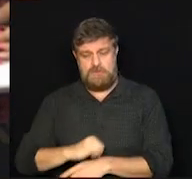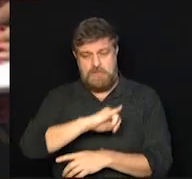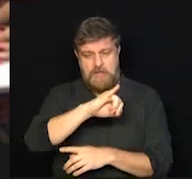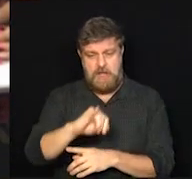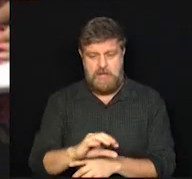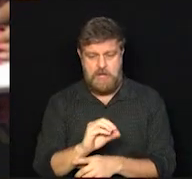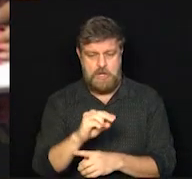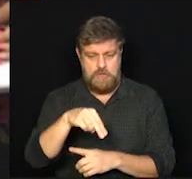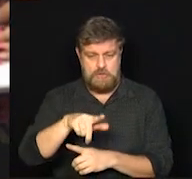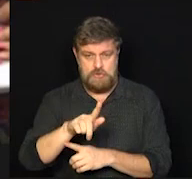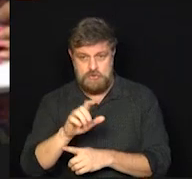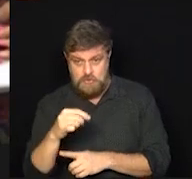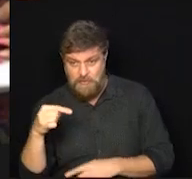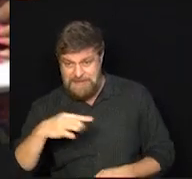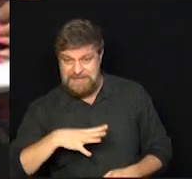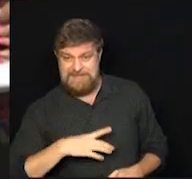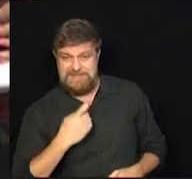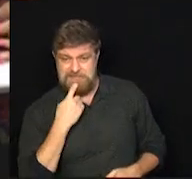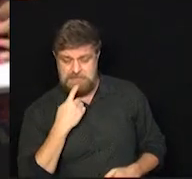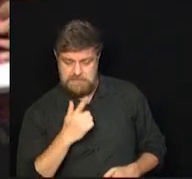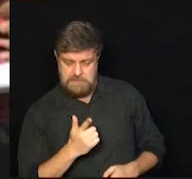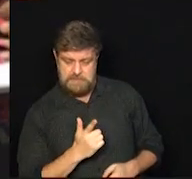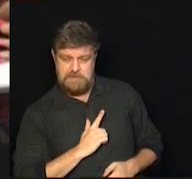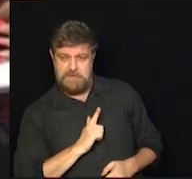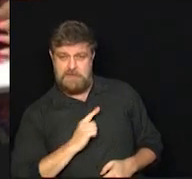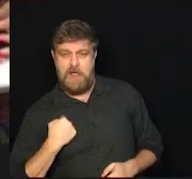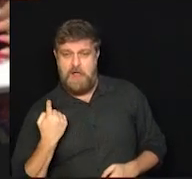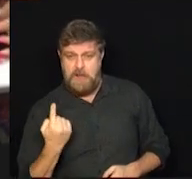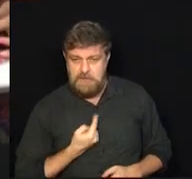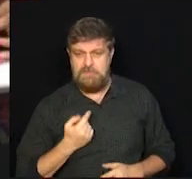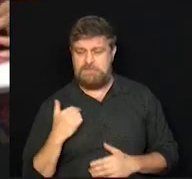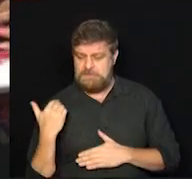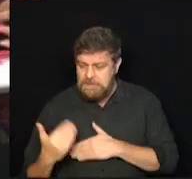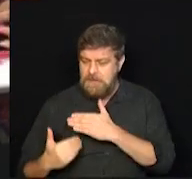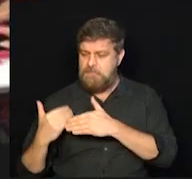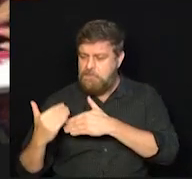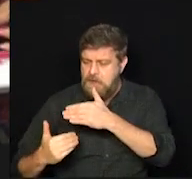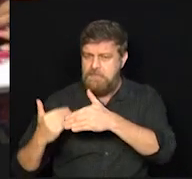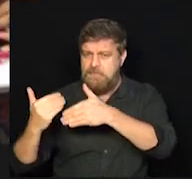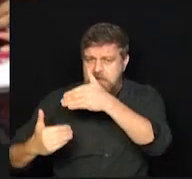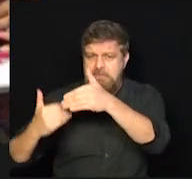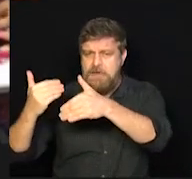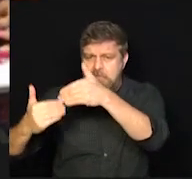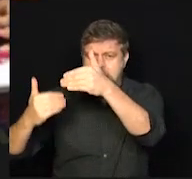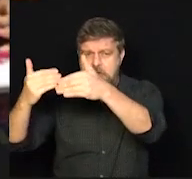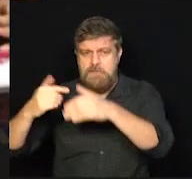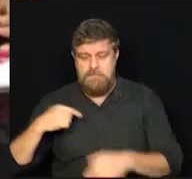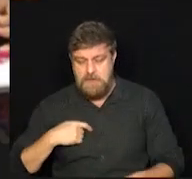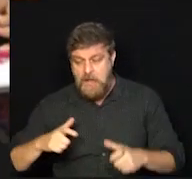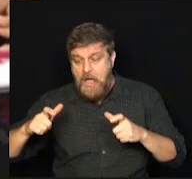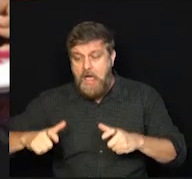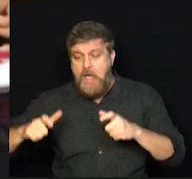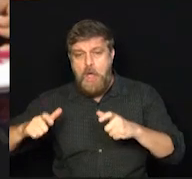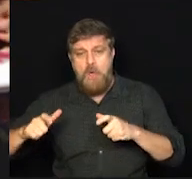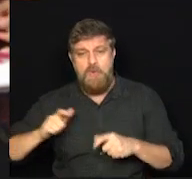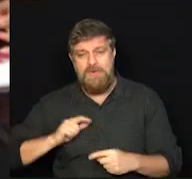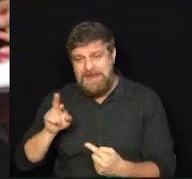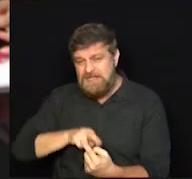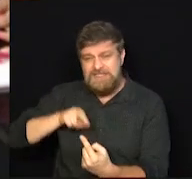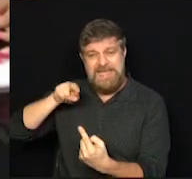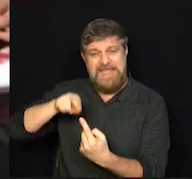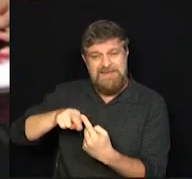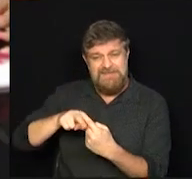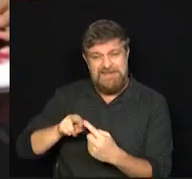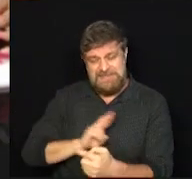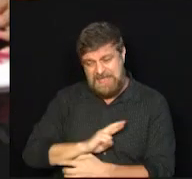existentes aqui na nossa cidade nós somos nos construindo nessa rede como um espaço de referência da